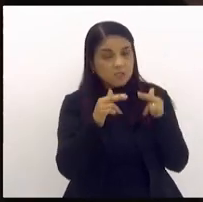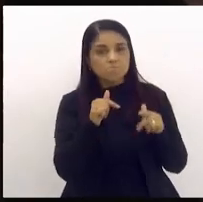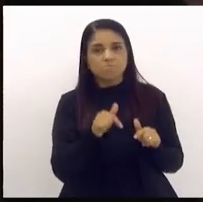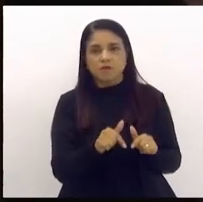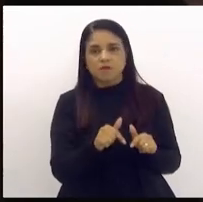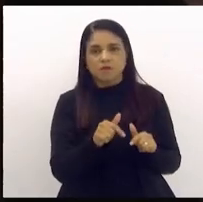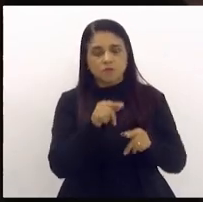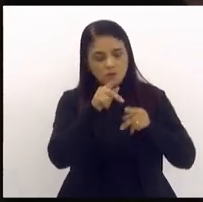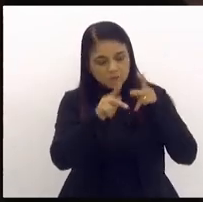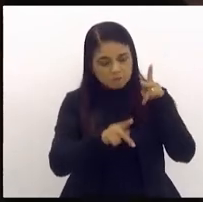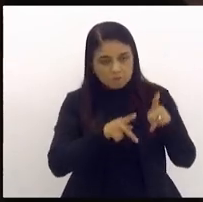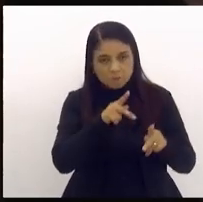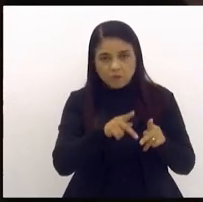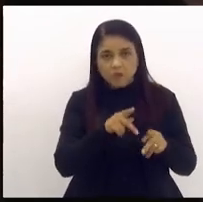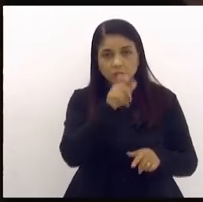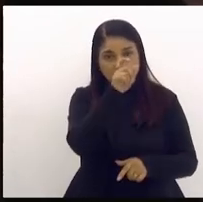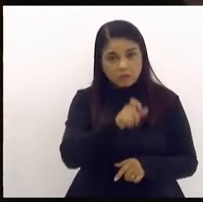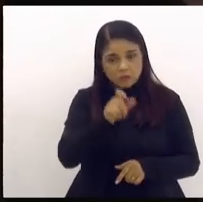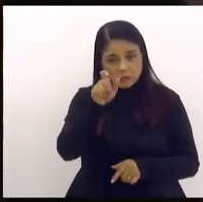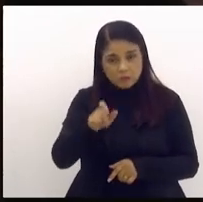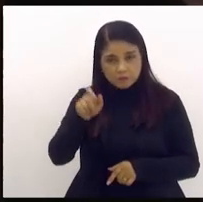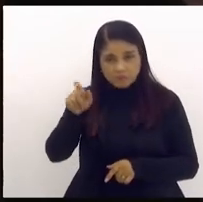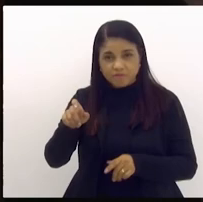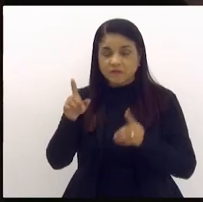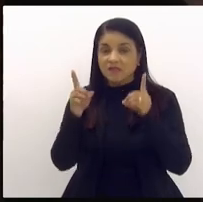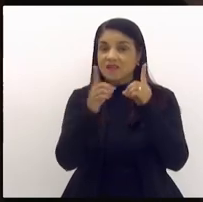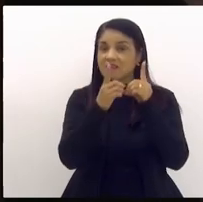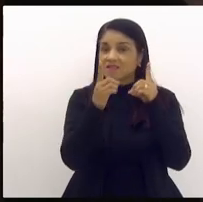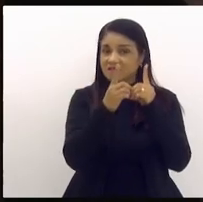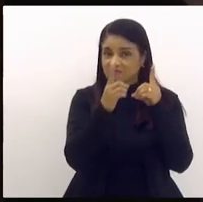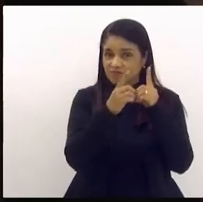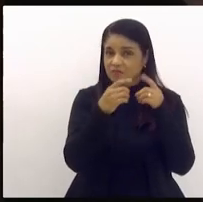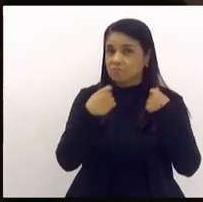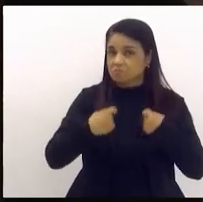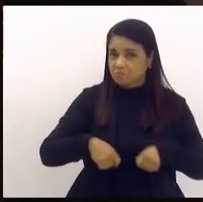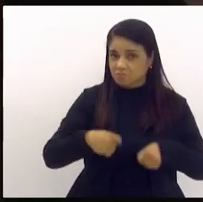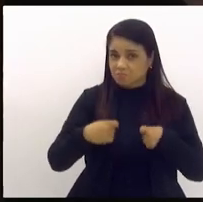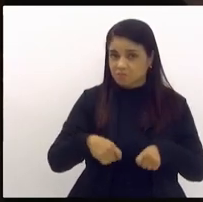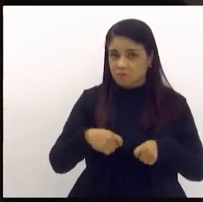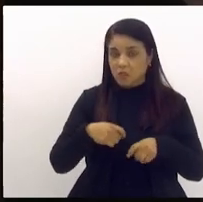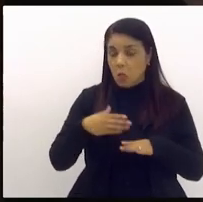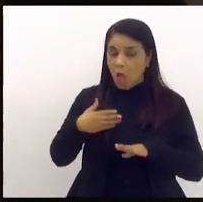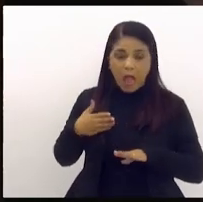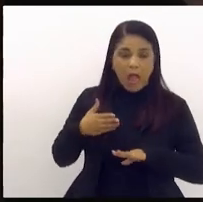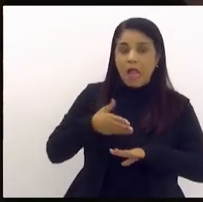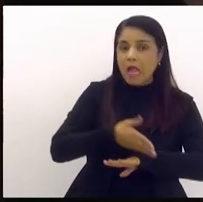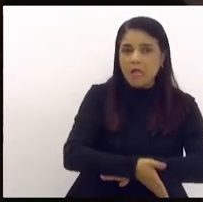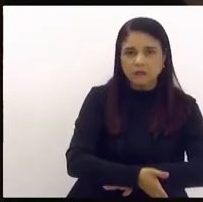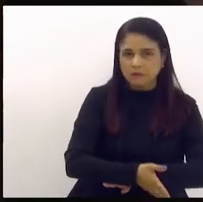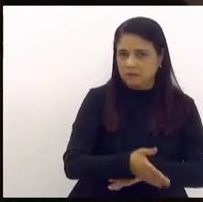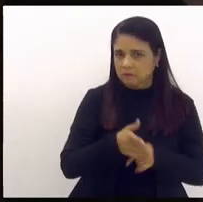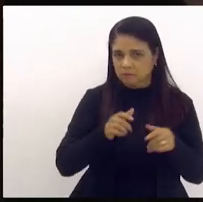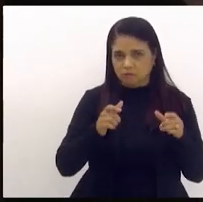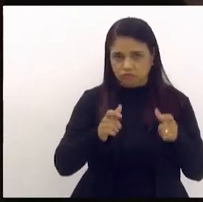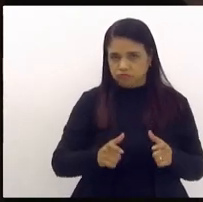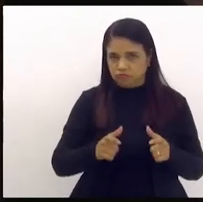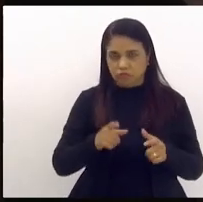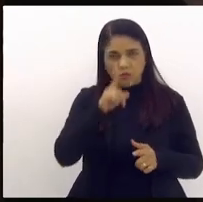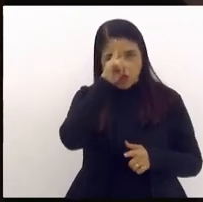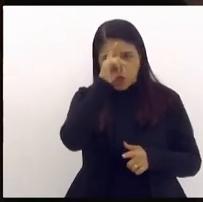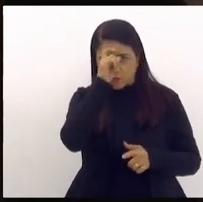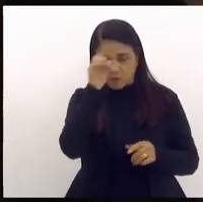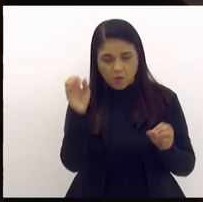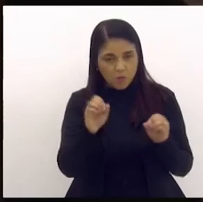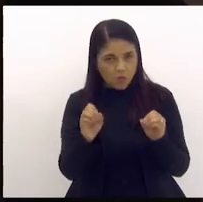respeito com as pessoas que estavam lá para serem atendidas, e nós não adentramos em nenhum local sujeito